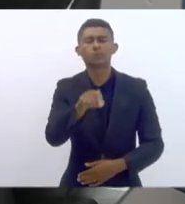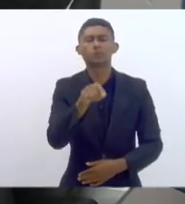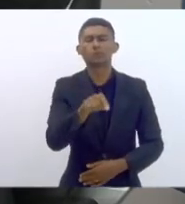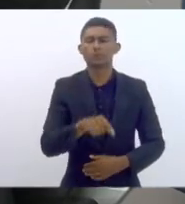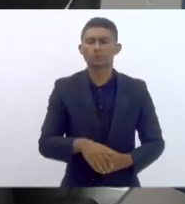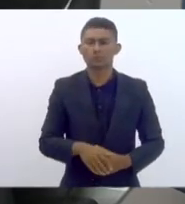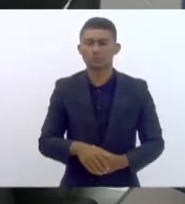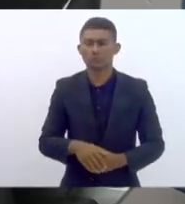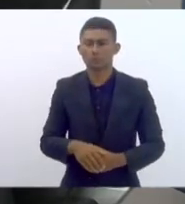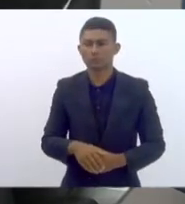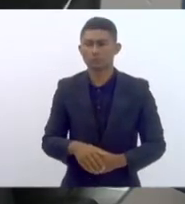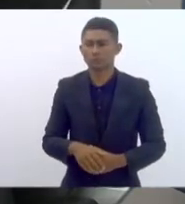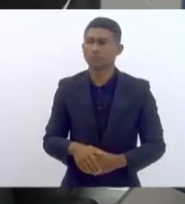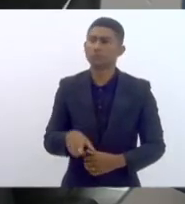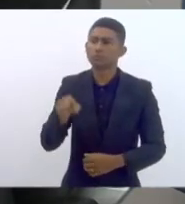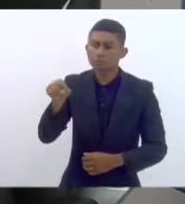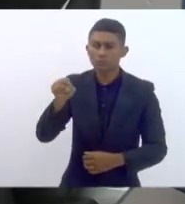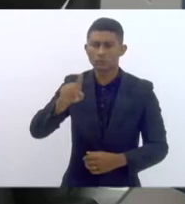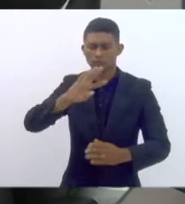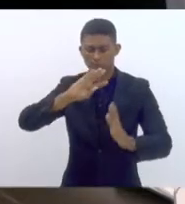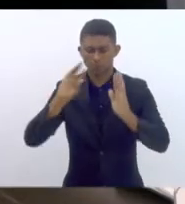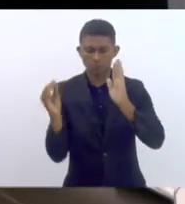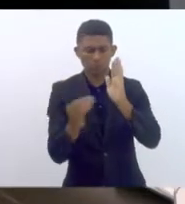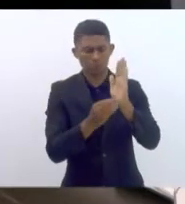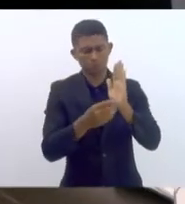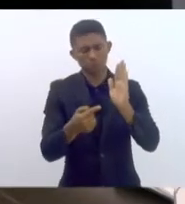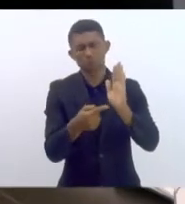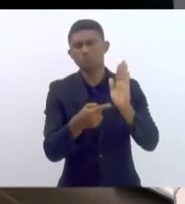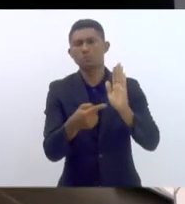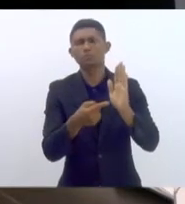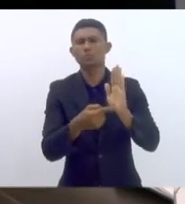você coloca até